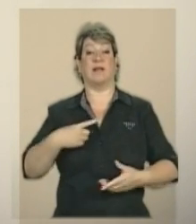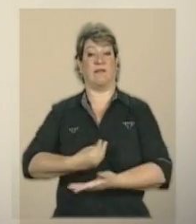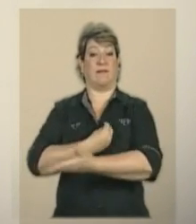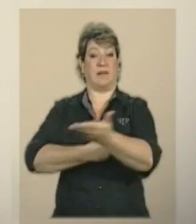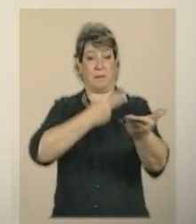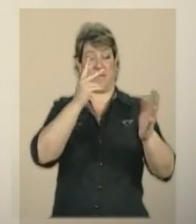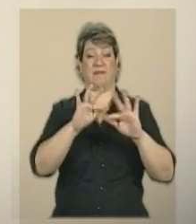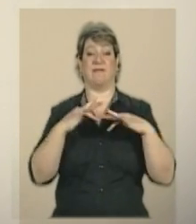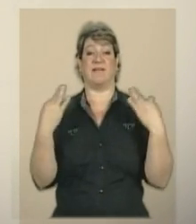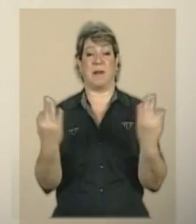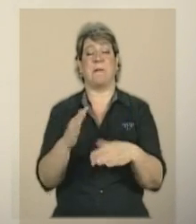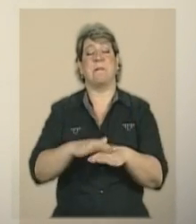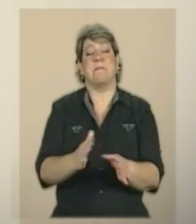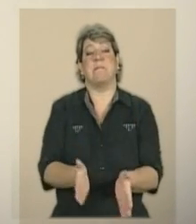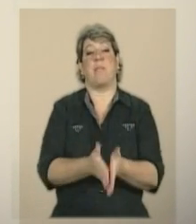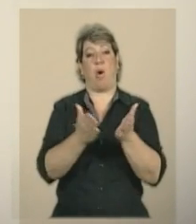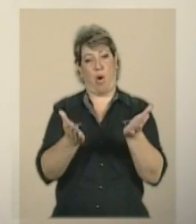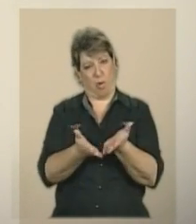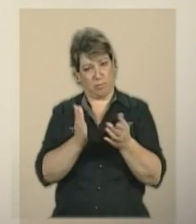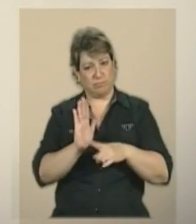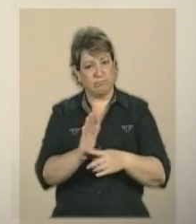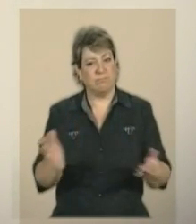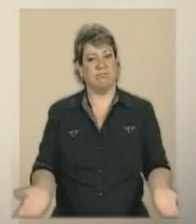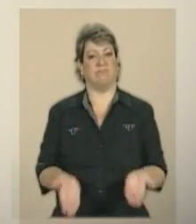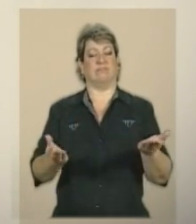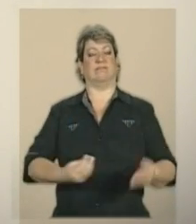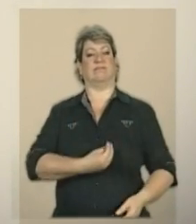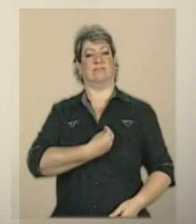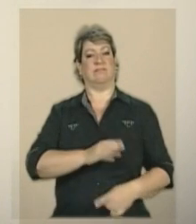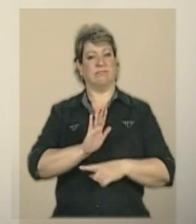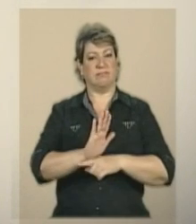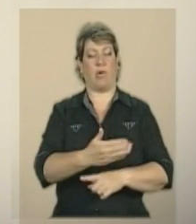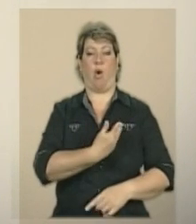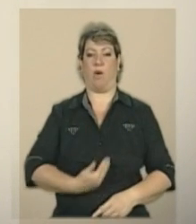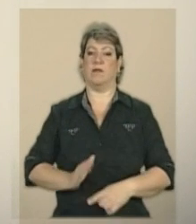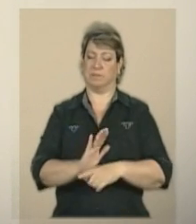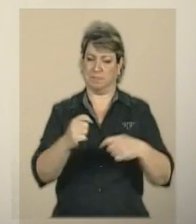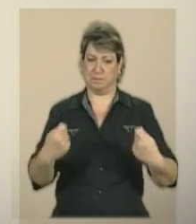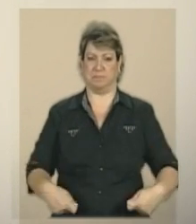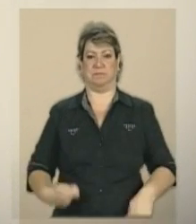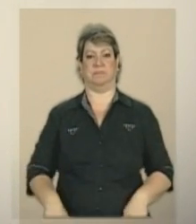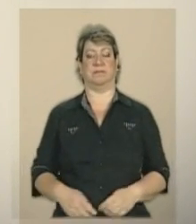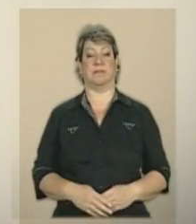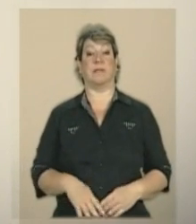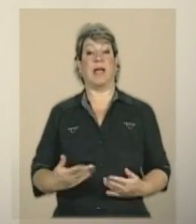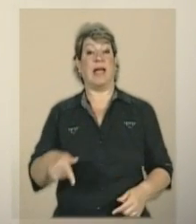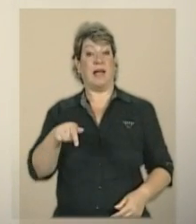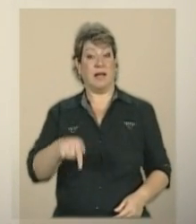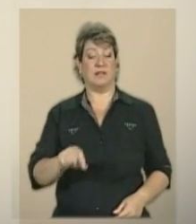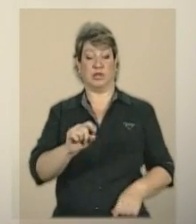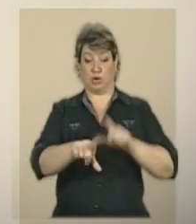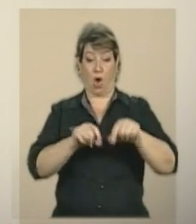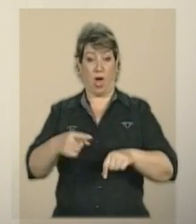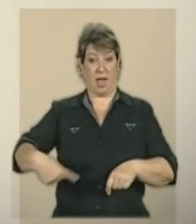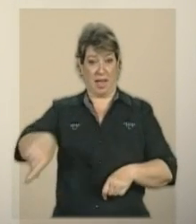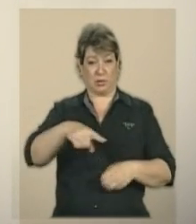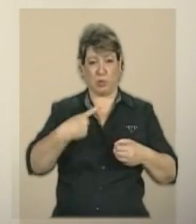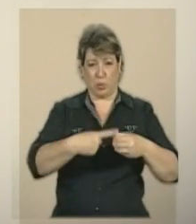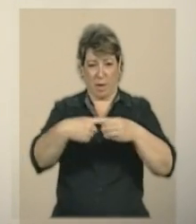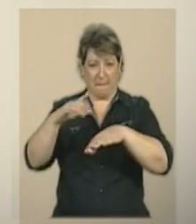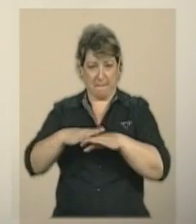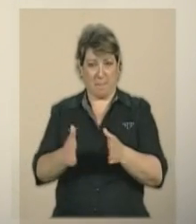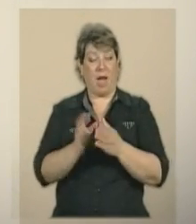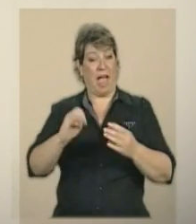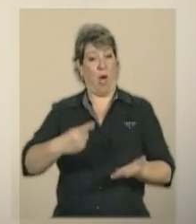famílias mais pobres que precisam de mais apoio do governo a opção por essas regiões mais pobres é um